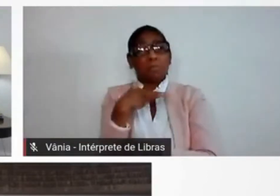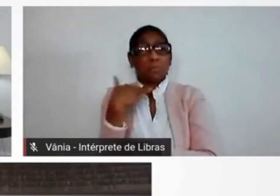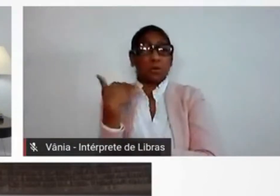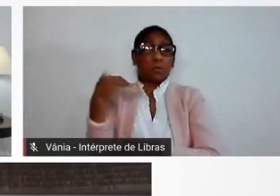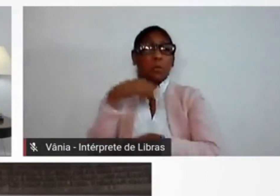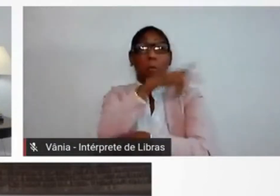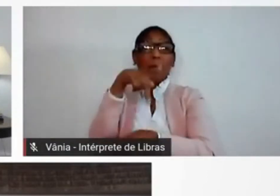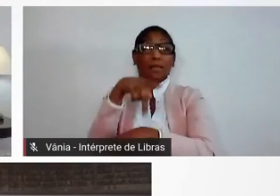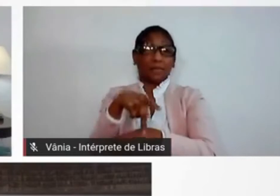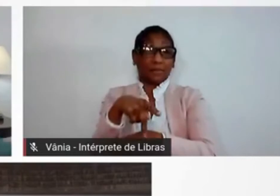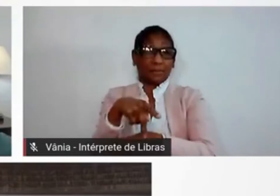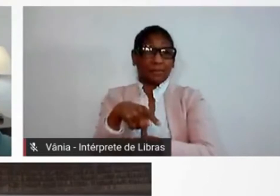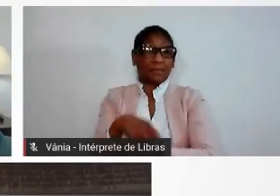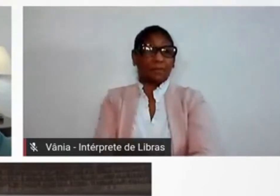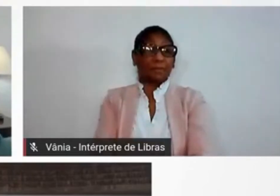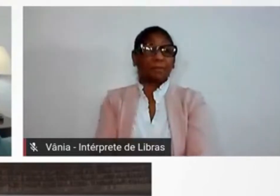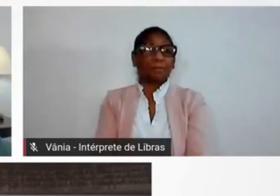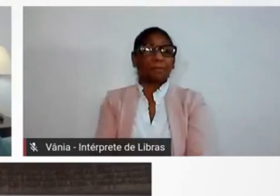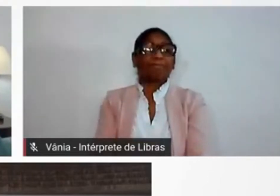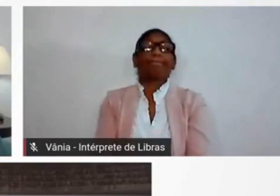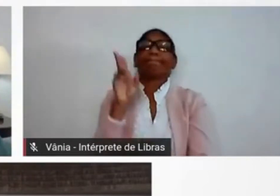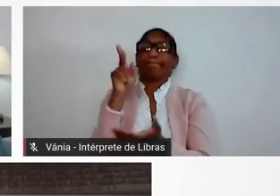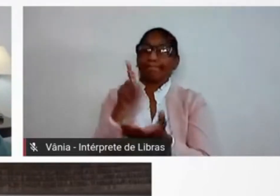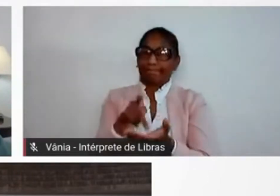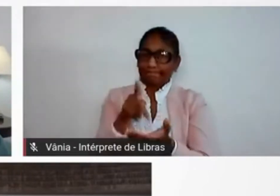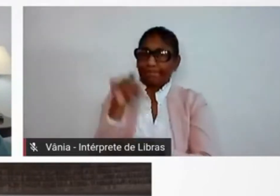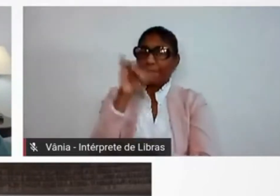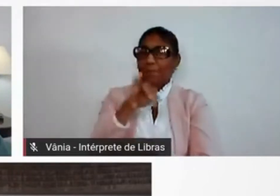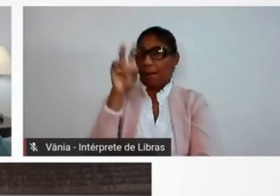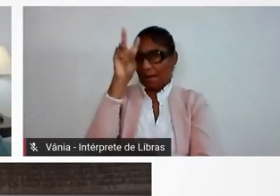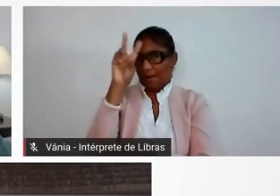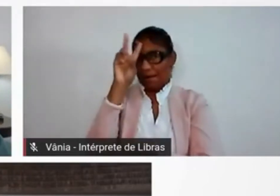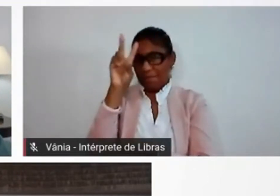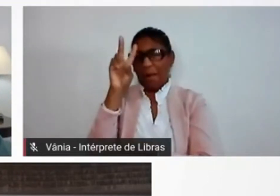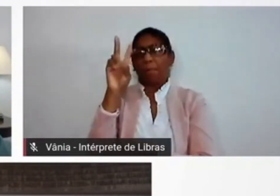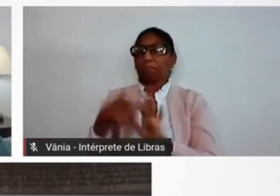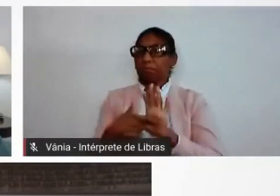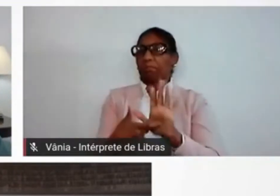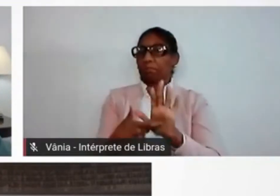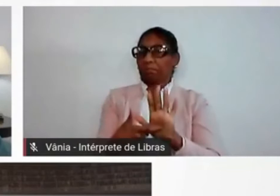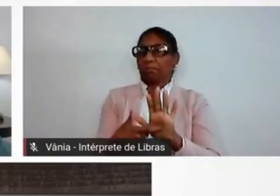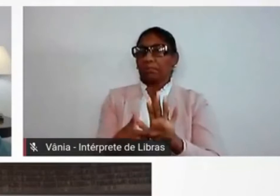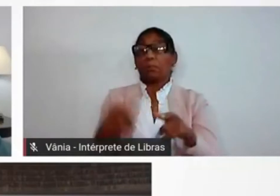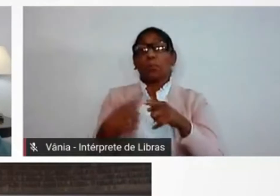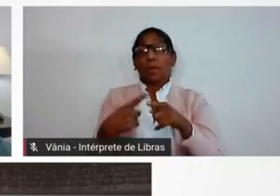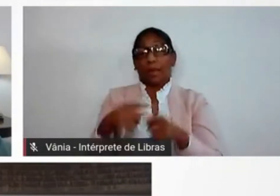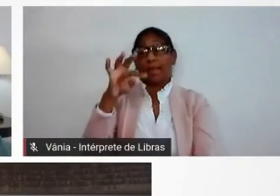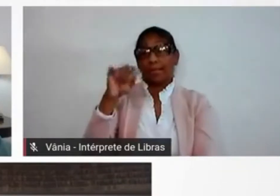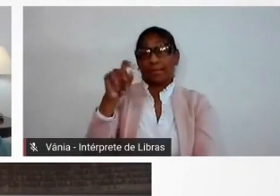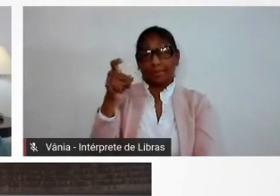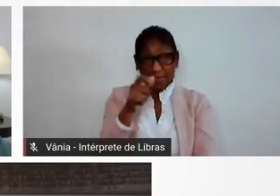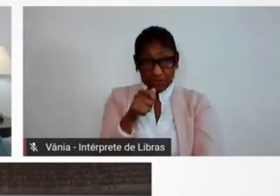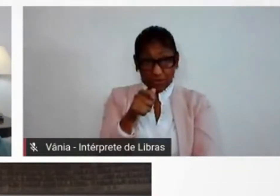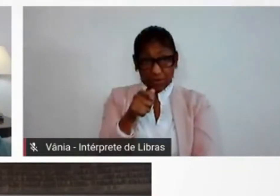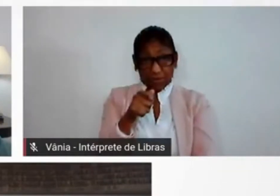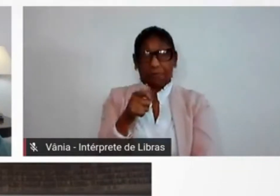país. Importante registro, muito bem feito, que merece o destaque. As taxas de mortalidade no